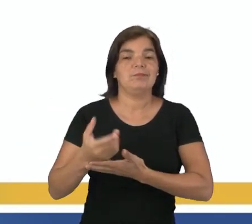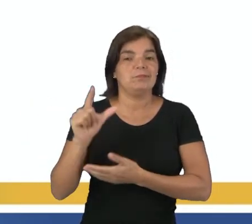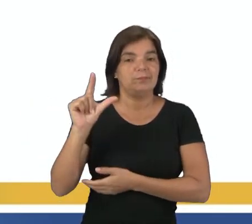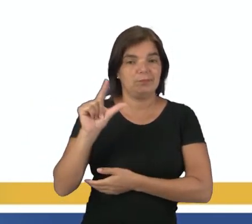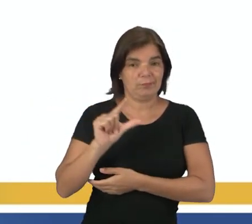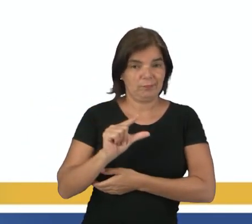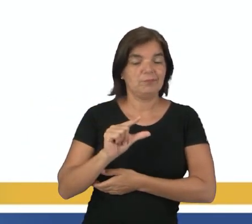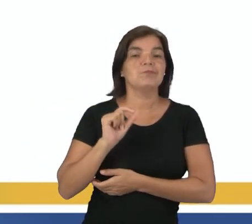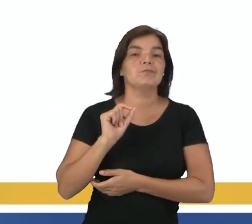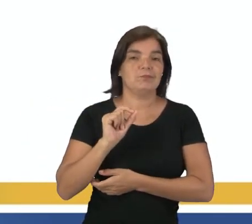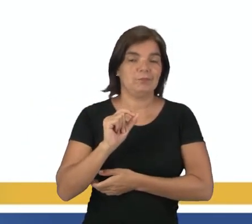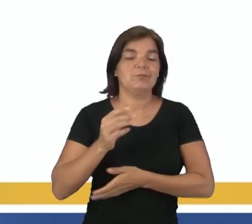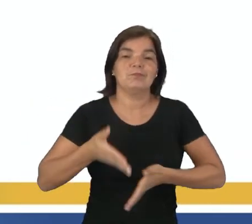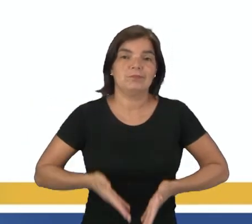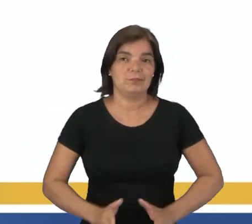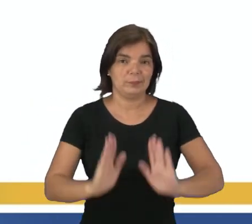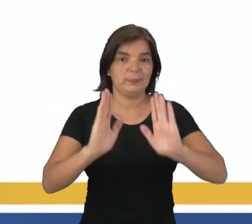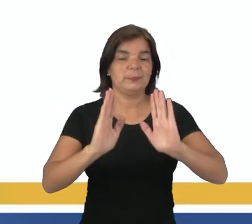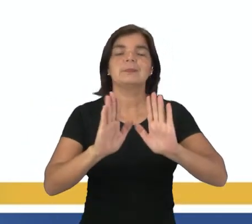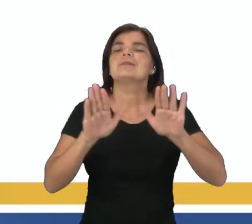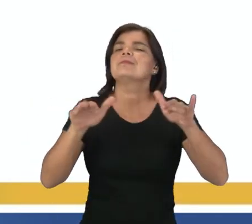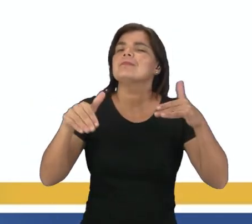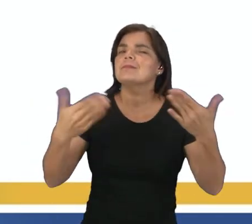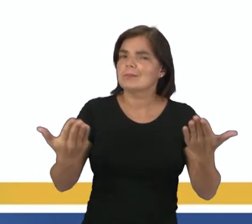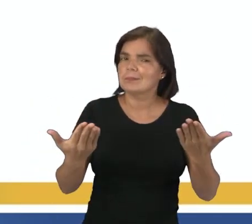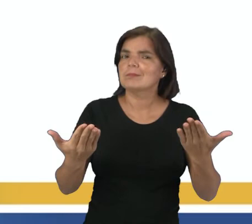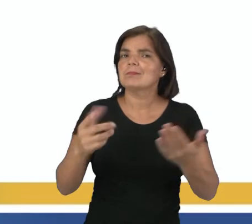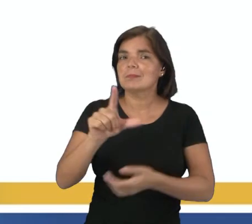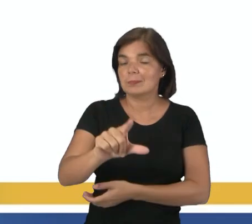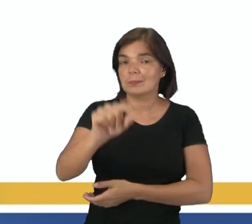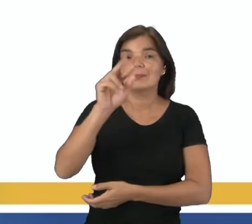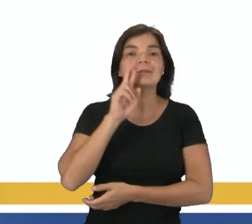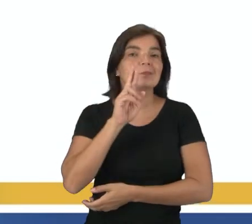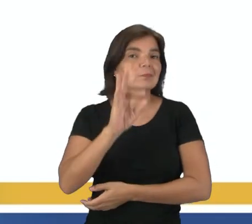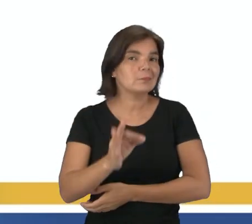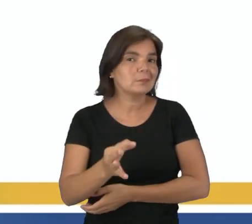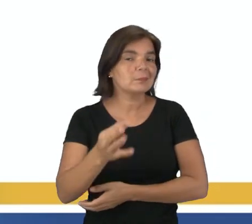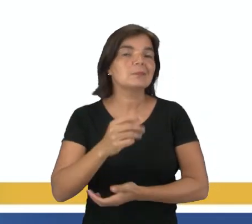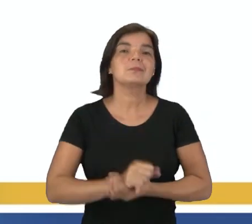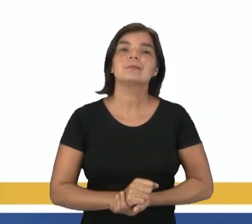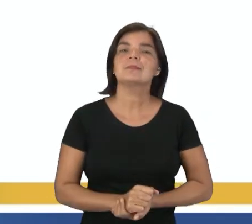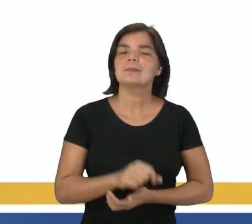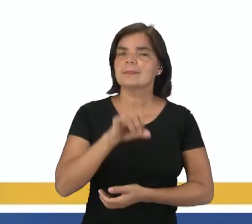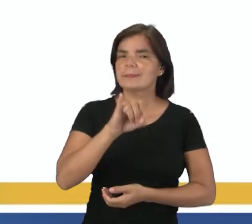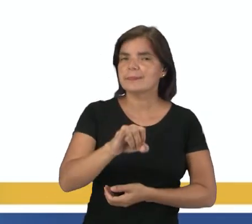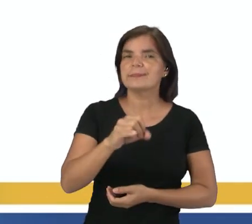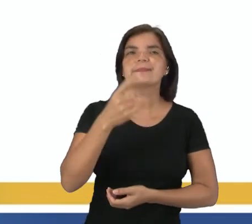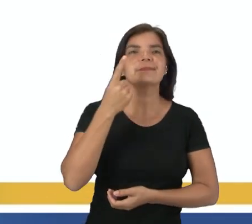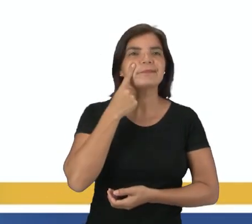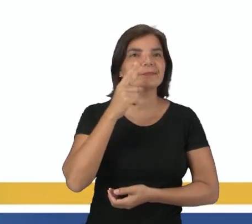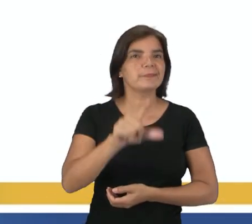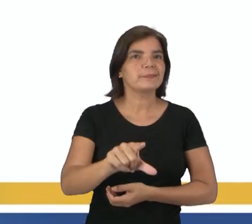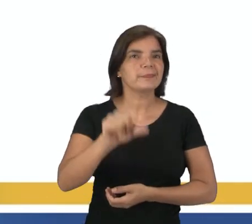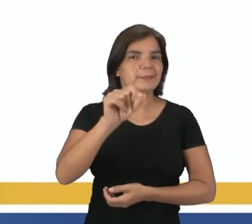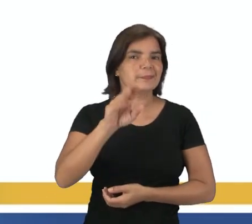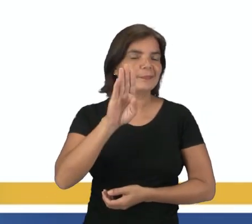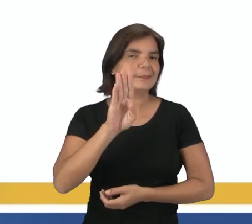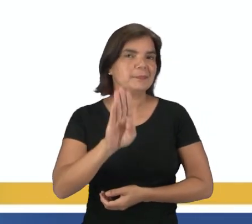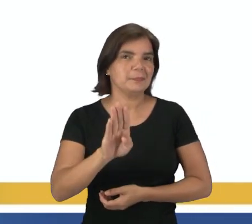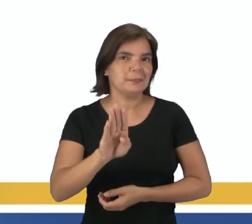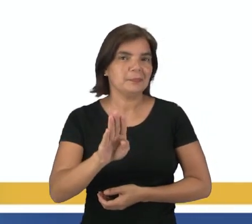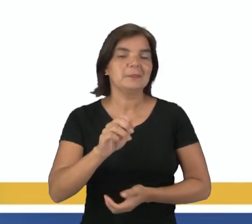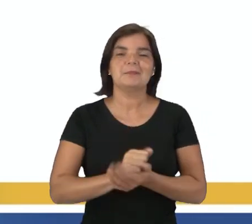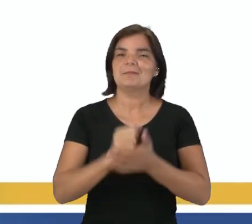às baixas taxas de natalidade Qual foi então a escolha da alternativa que você fez se você escolheu